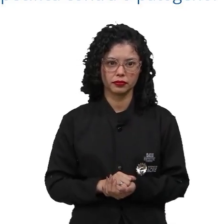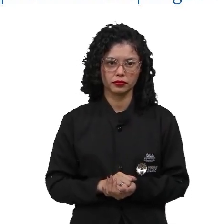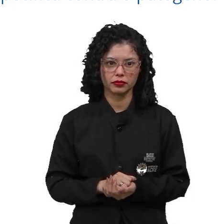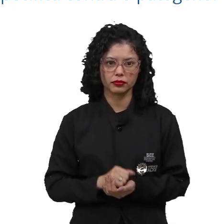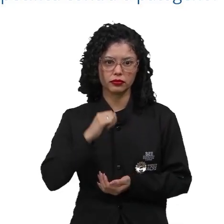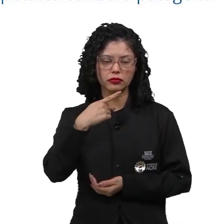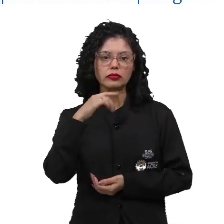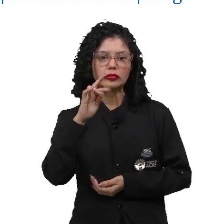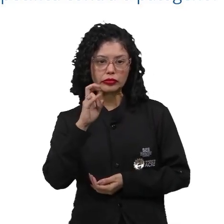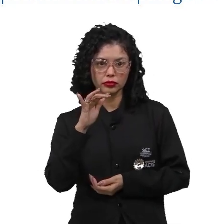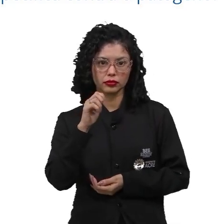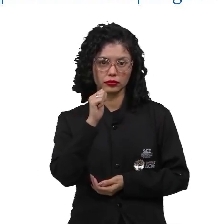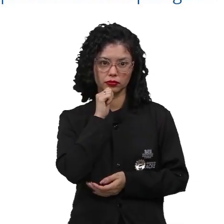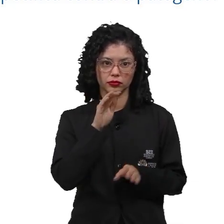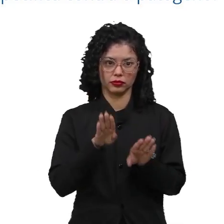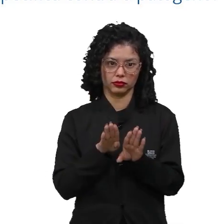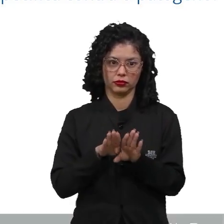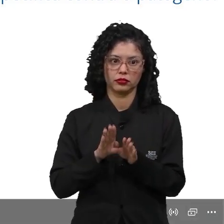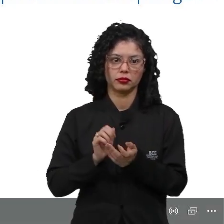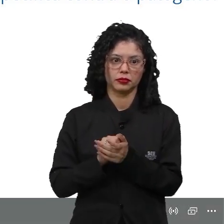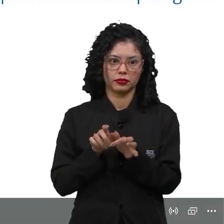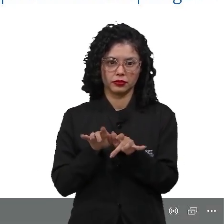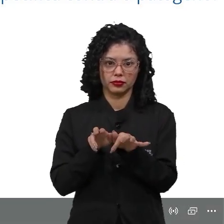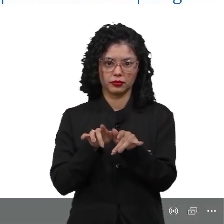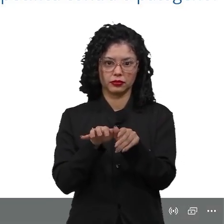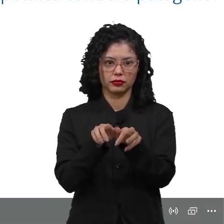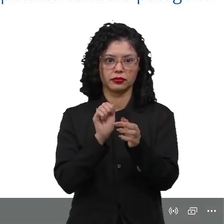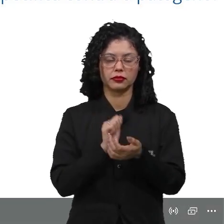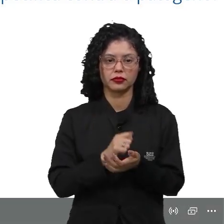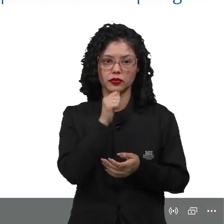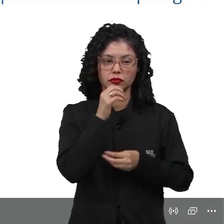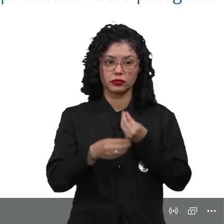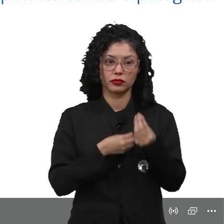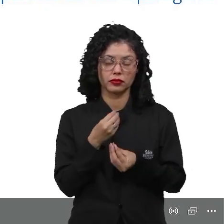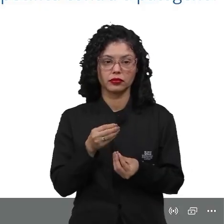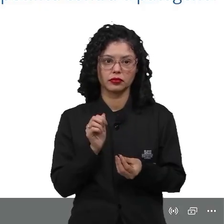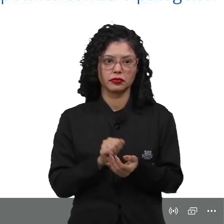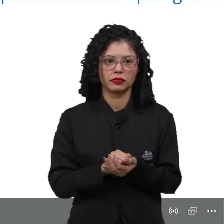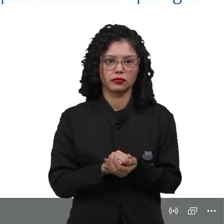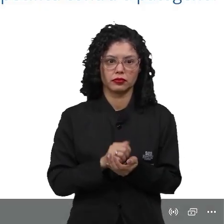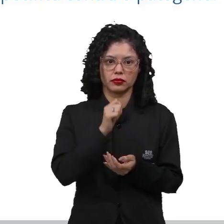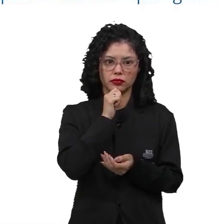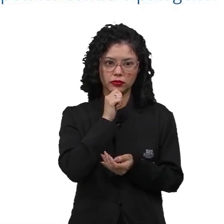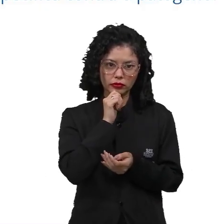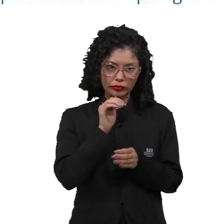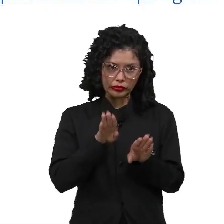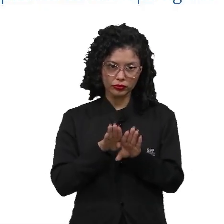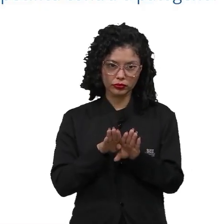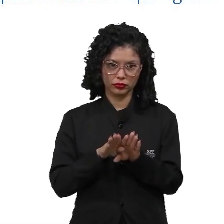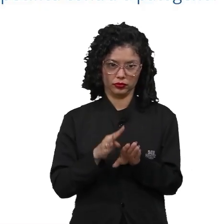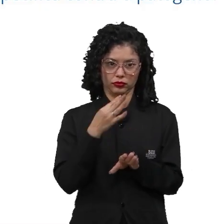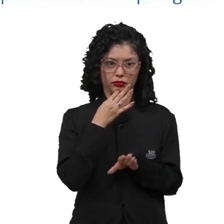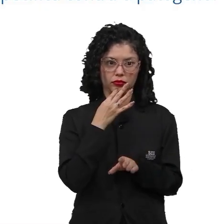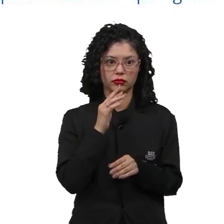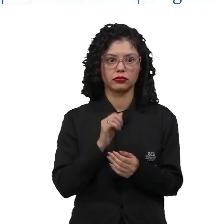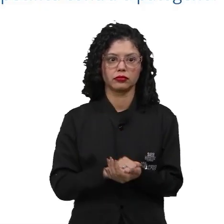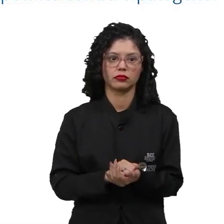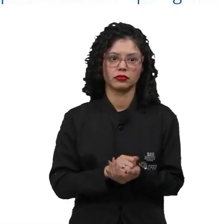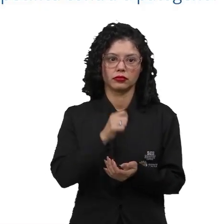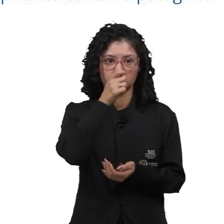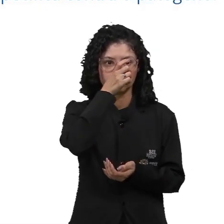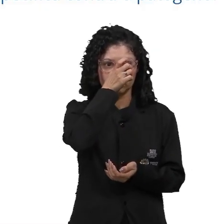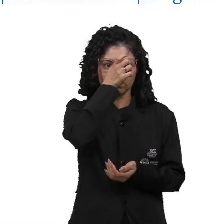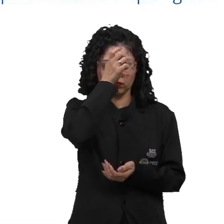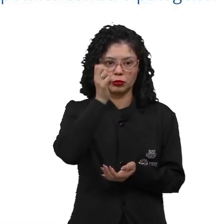os patógenos, ela parece que ela tem esses cabelinhos, né? Então, ela tem ali como se fossem uns bracinhos. Então, elas vão reconhecer e vão